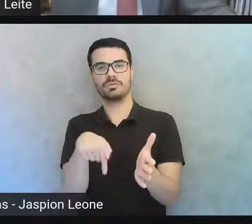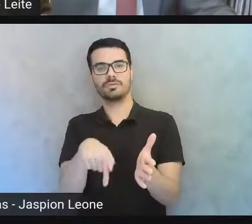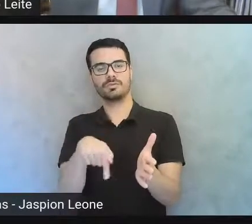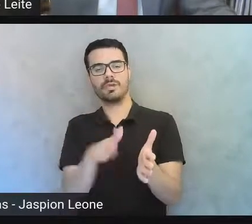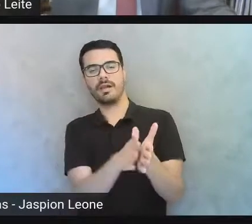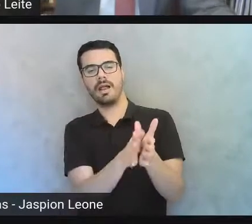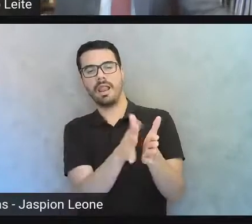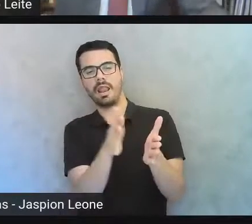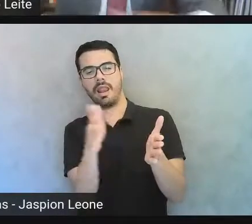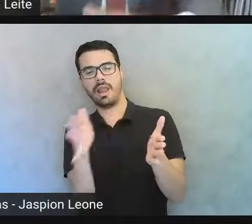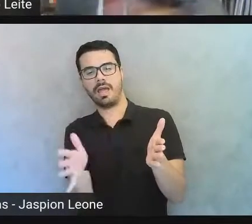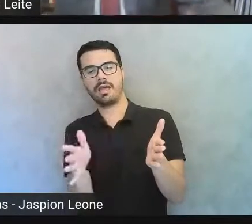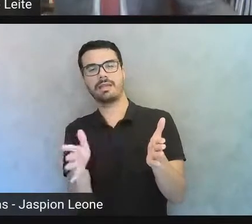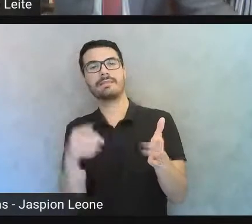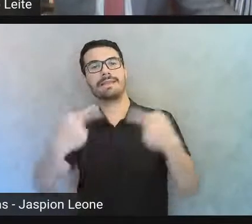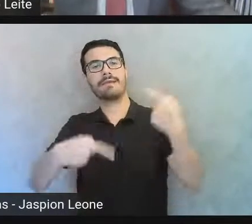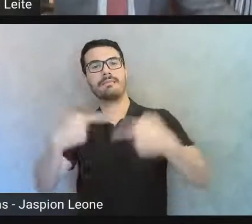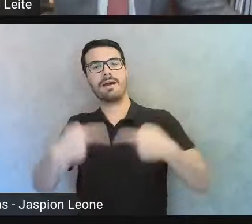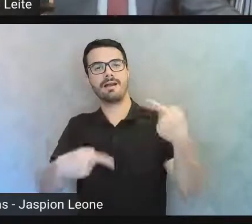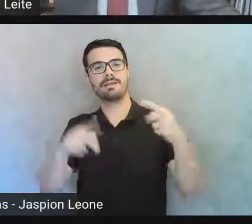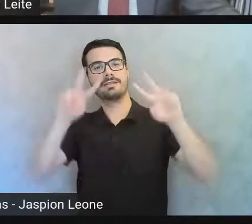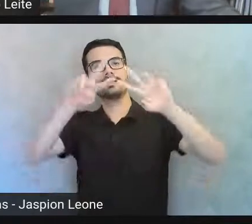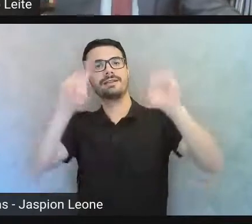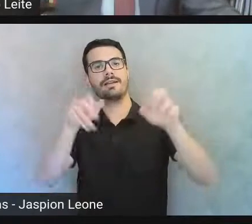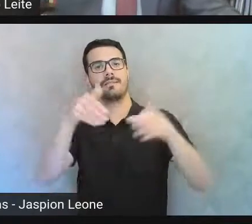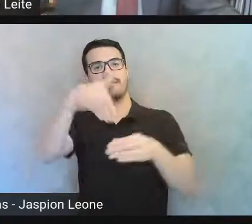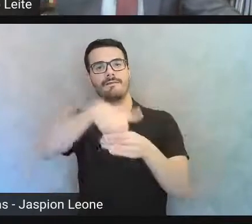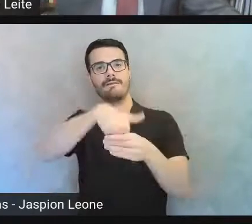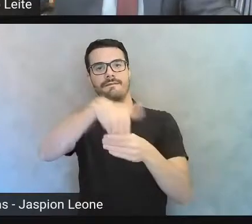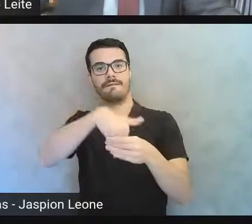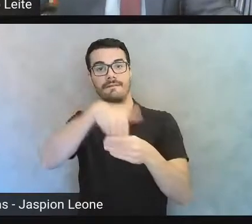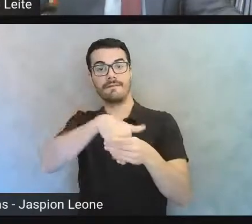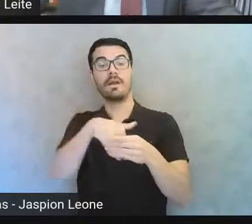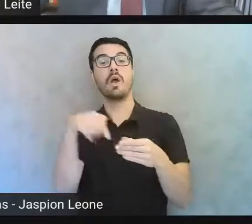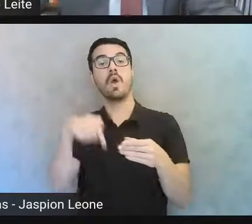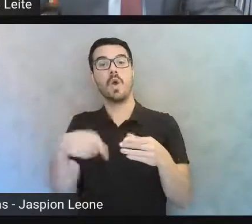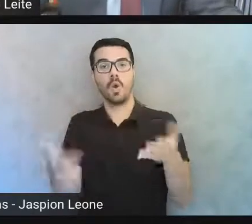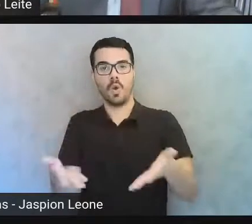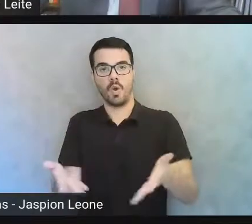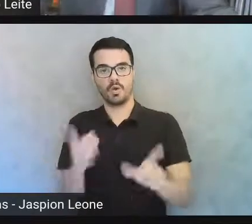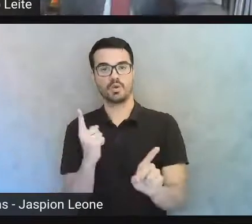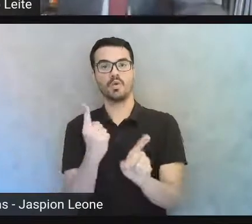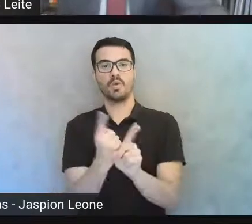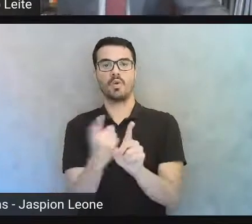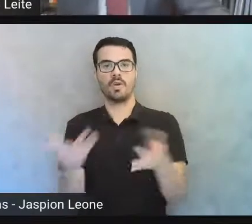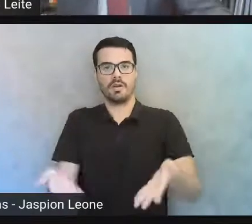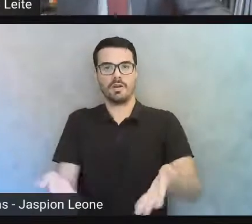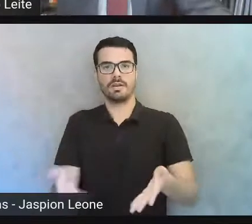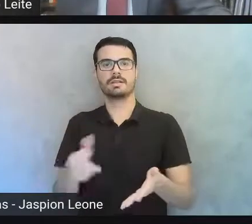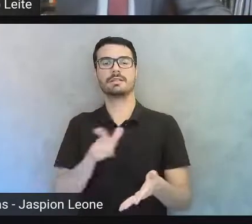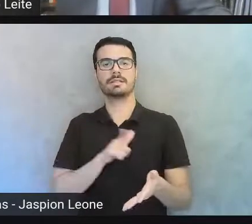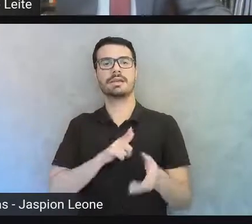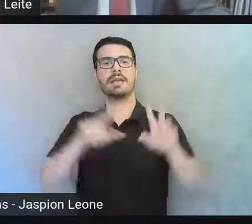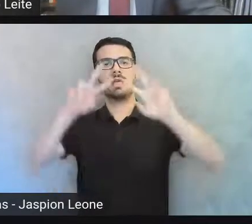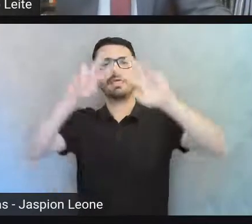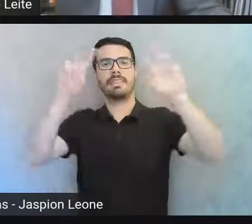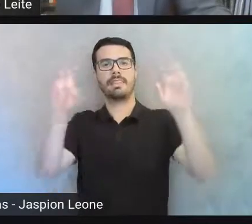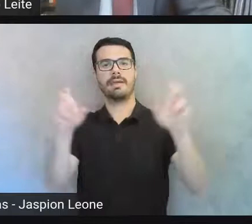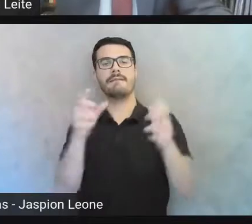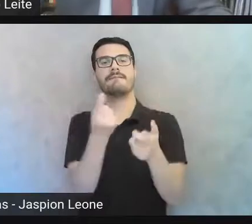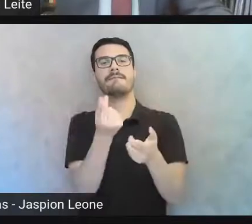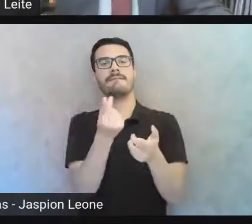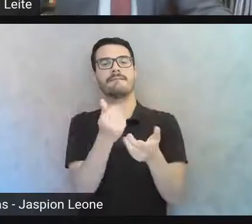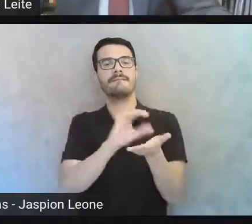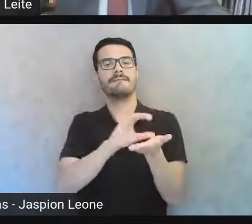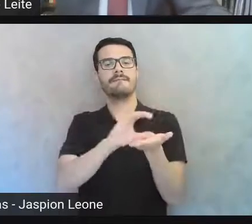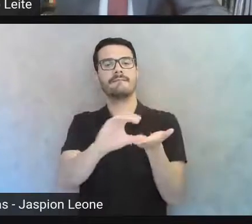de debates eleitorais. Na jornada de hoje, no encontro de hoje, trataremos do tema